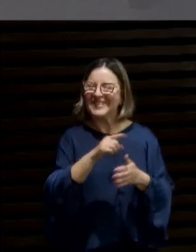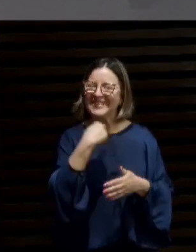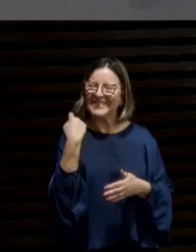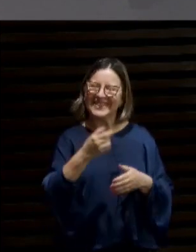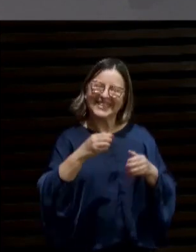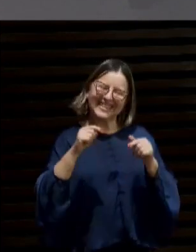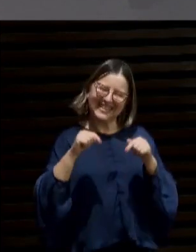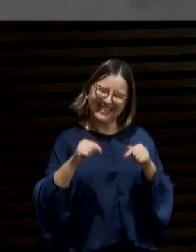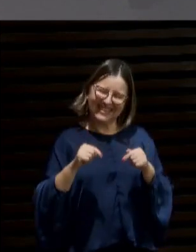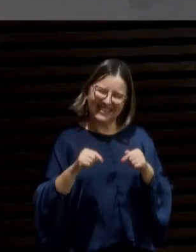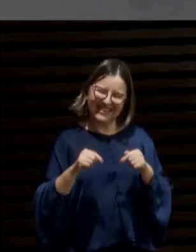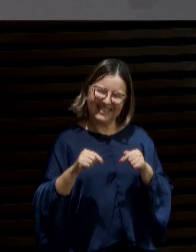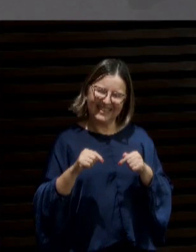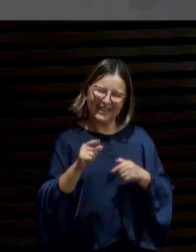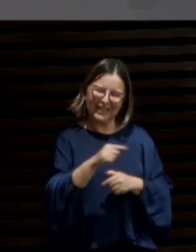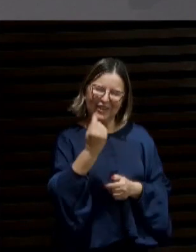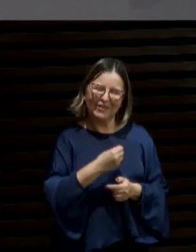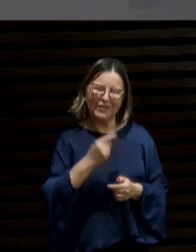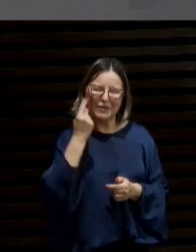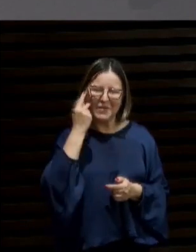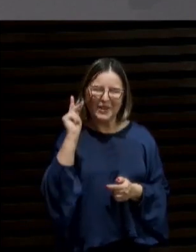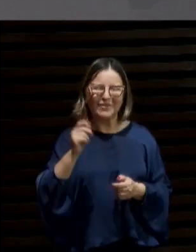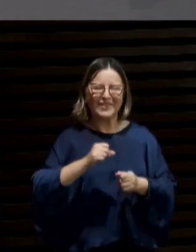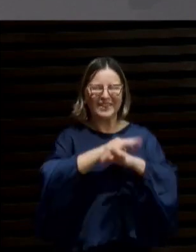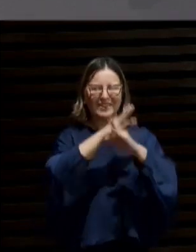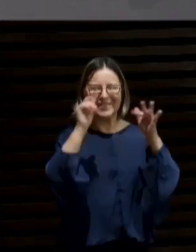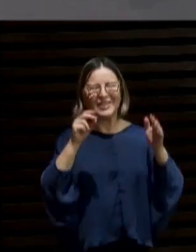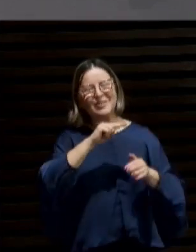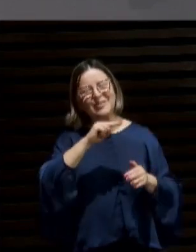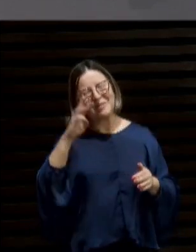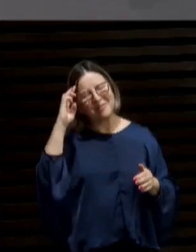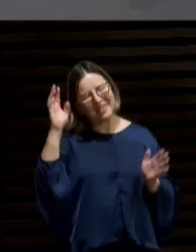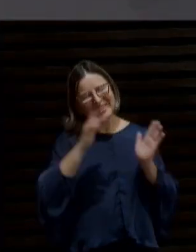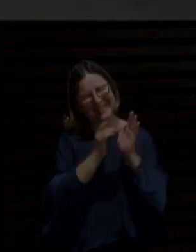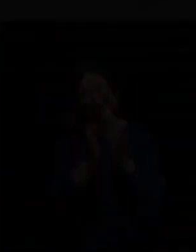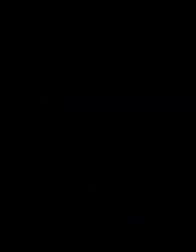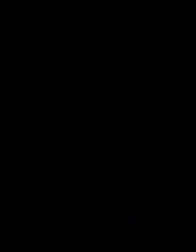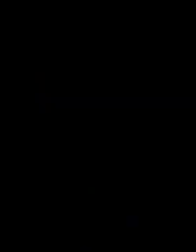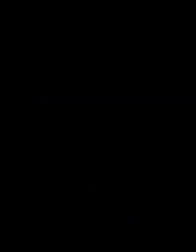que vivamos para a Tua glória, no nome do Senhor. Amém.